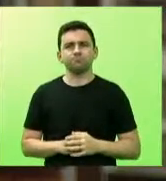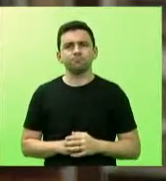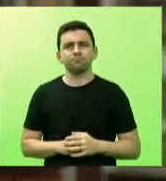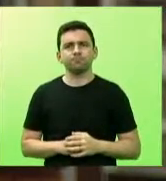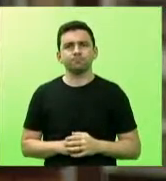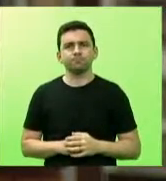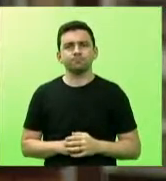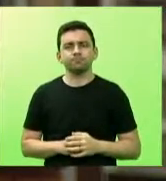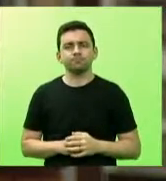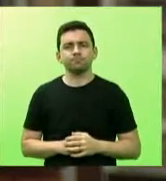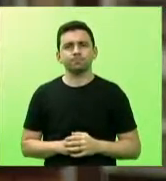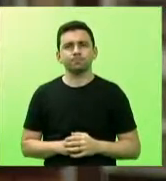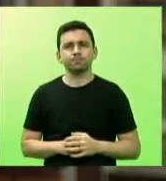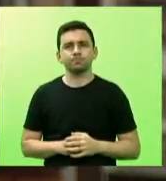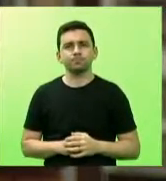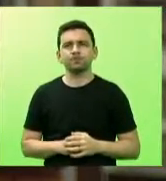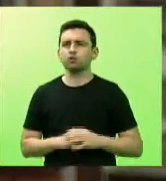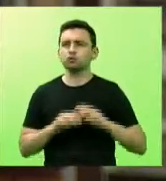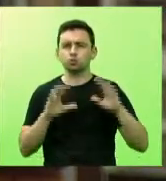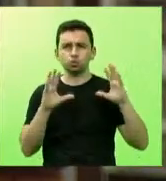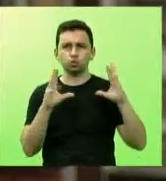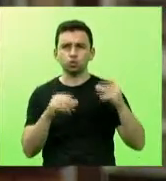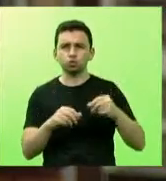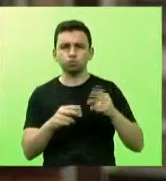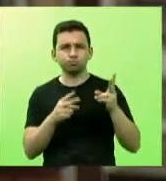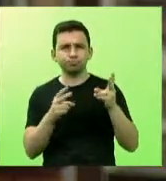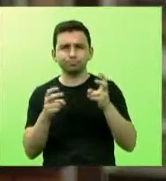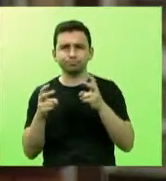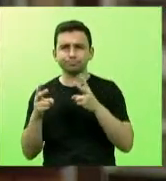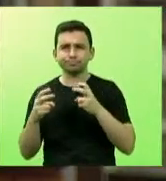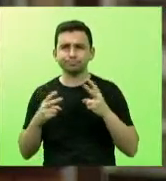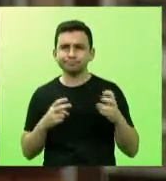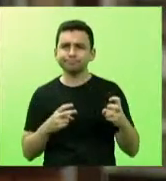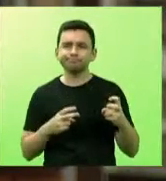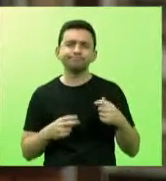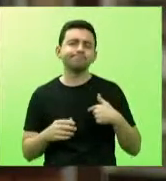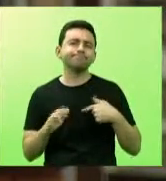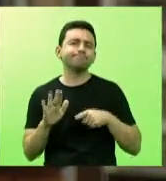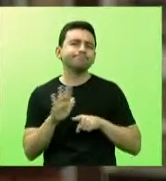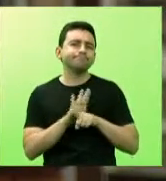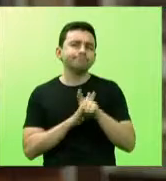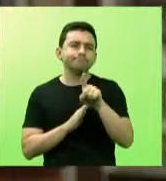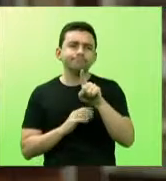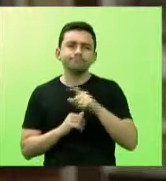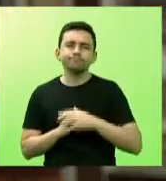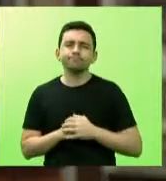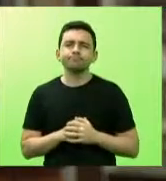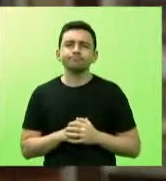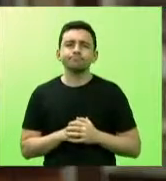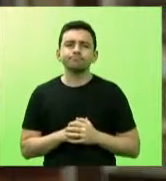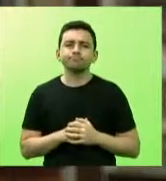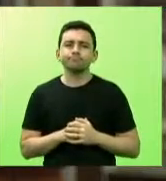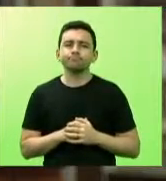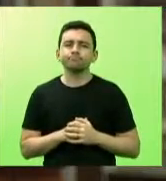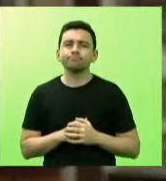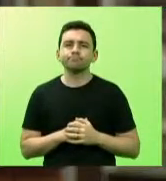E mesmo diante de tudo isso, eu pergunto o que, que o chefe